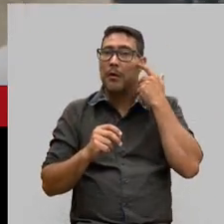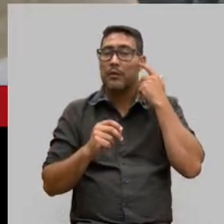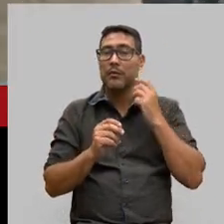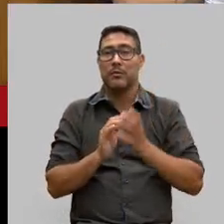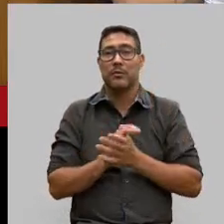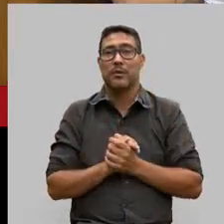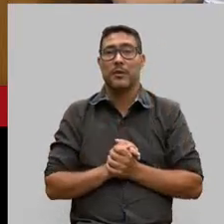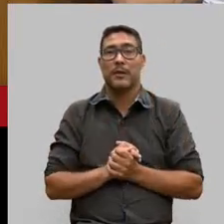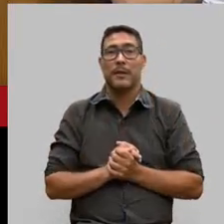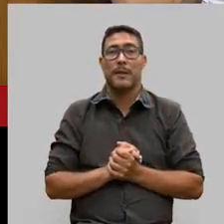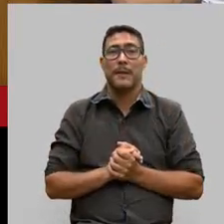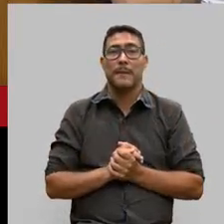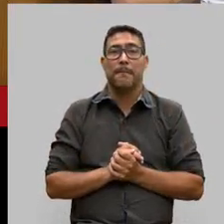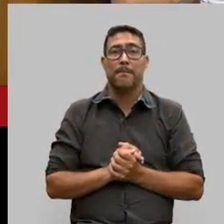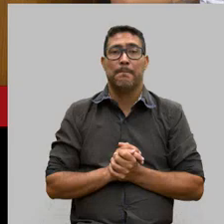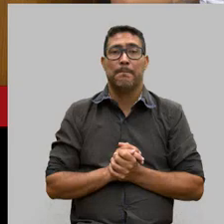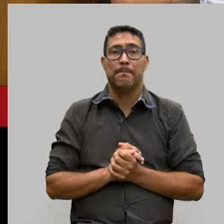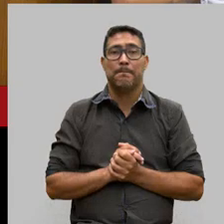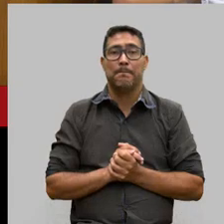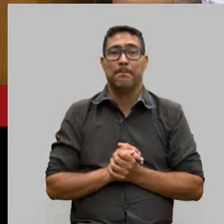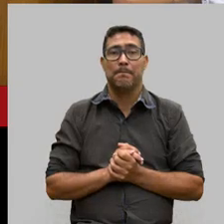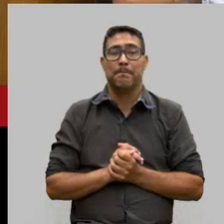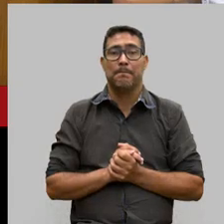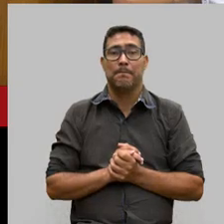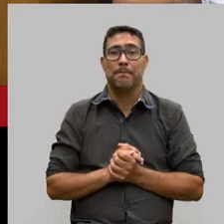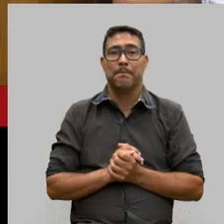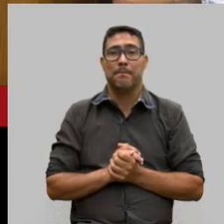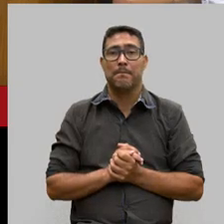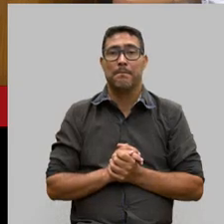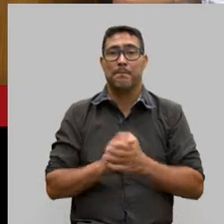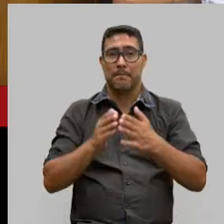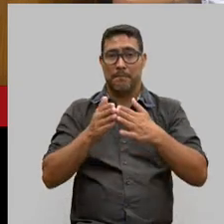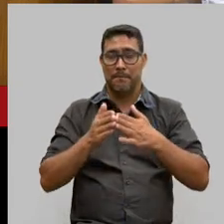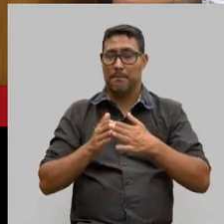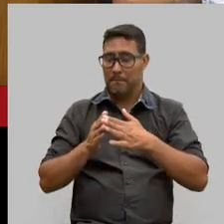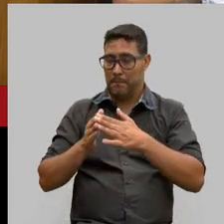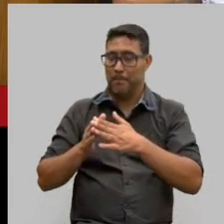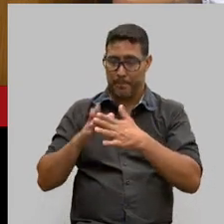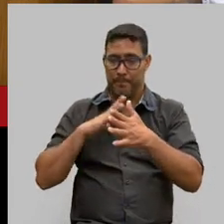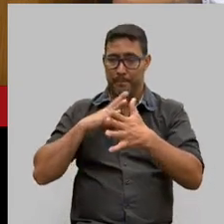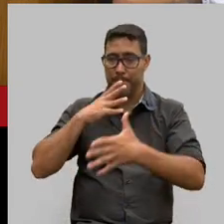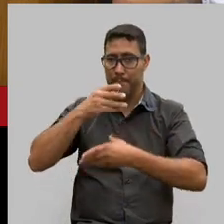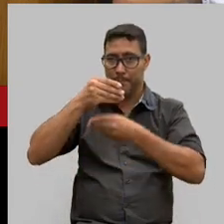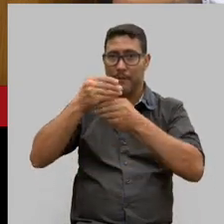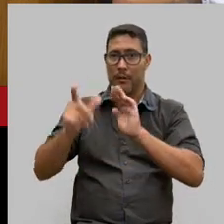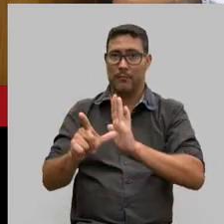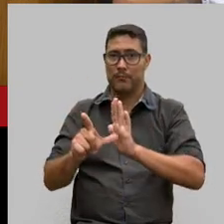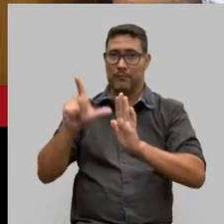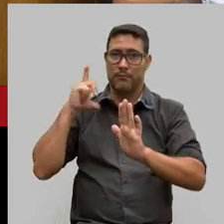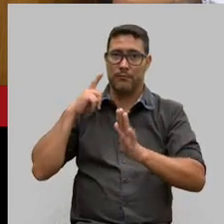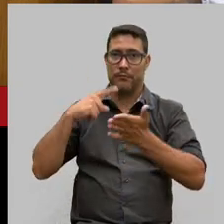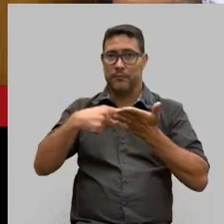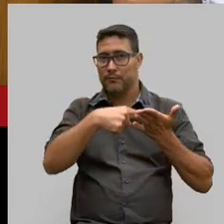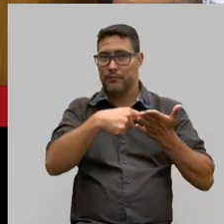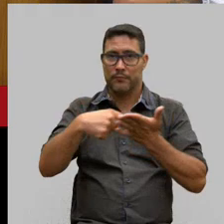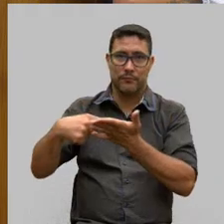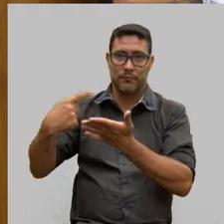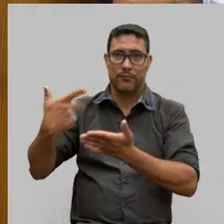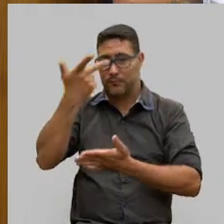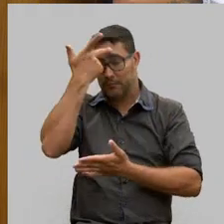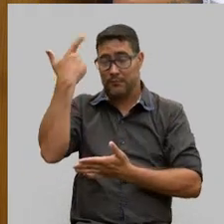Maurício só questão de ordem antes da de convidar os os componentes da